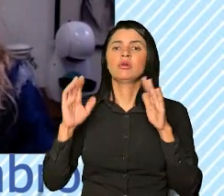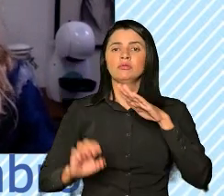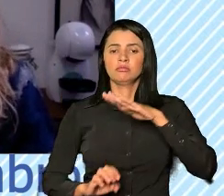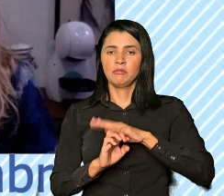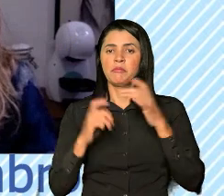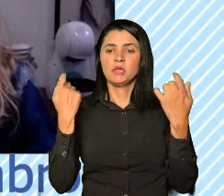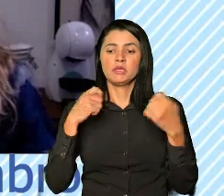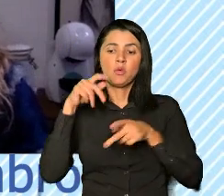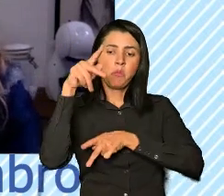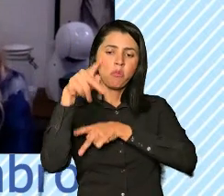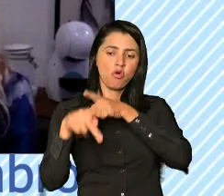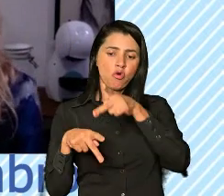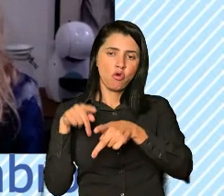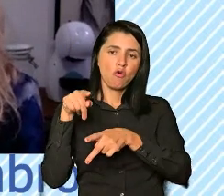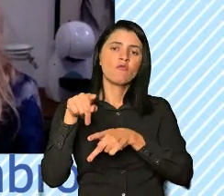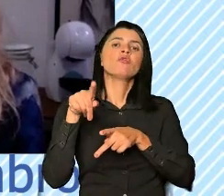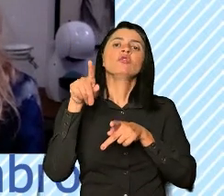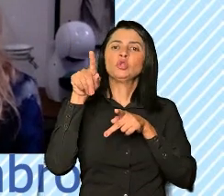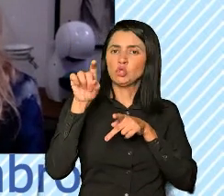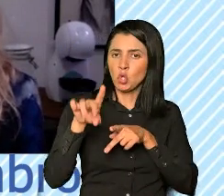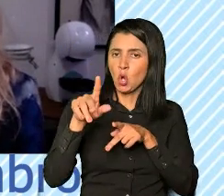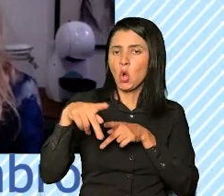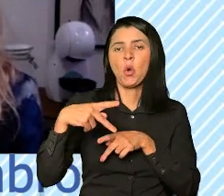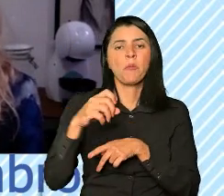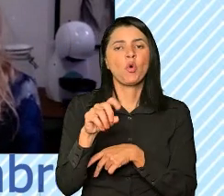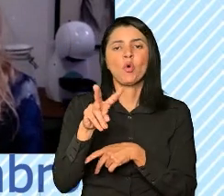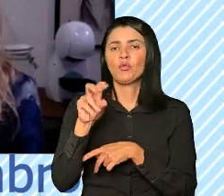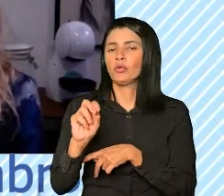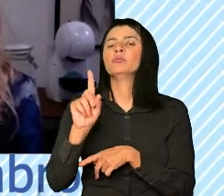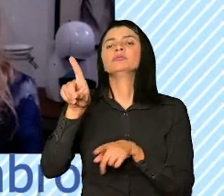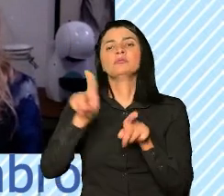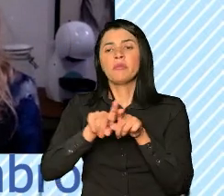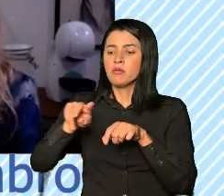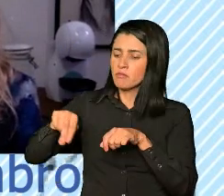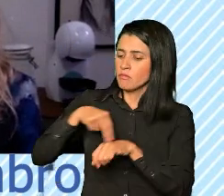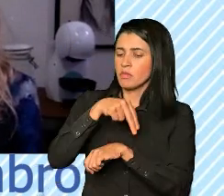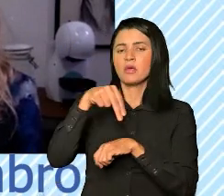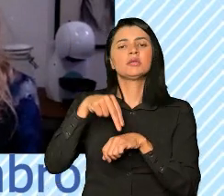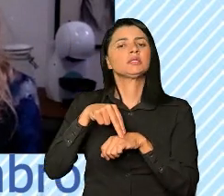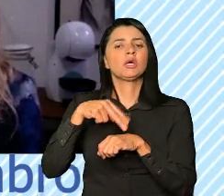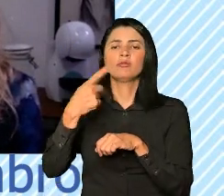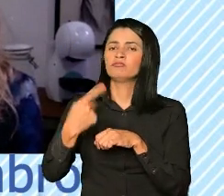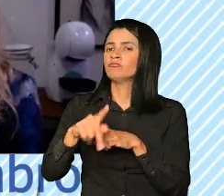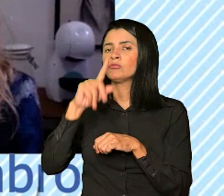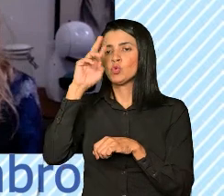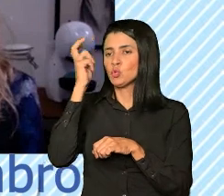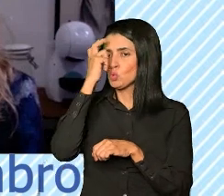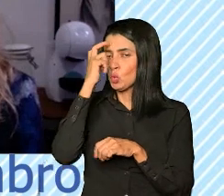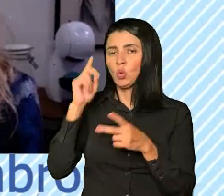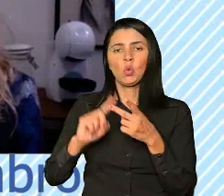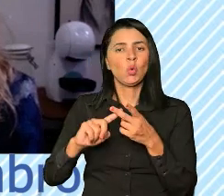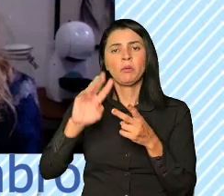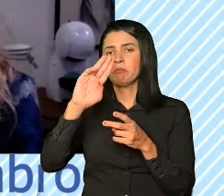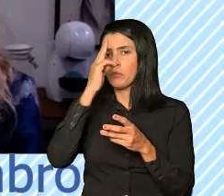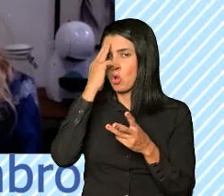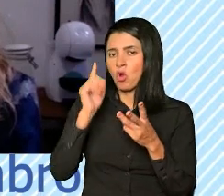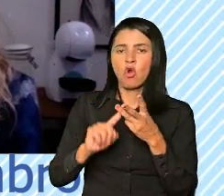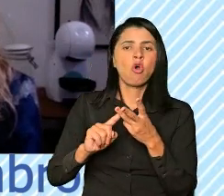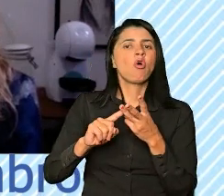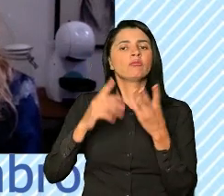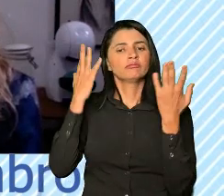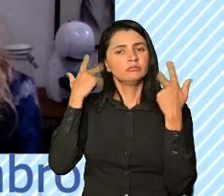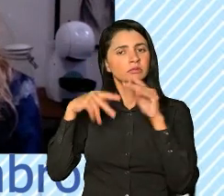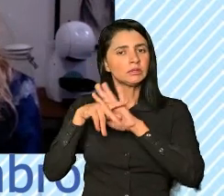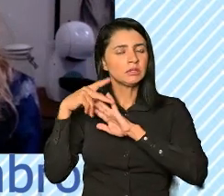seja apenas povo, que seja também nação, que tenha esses laços culturais, patrimoniais, históricos, memoriais, e que se entenda, então, como uno,